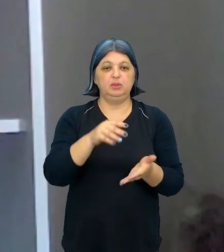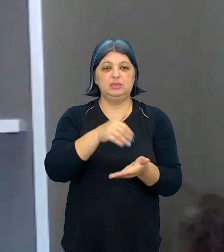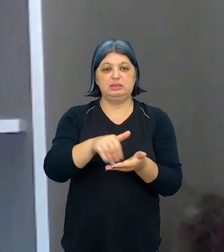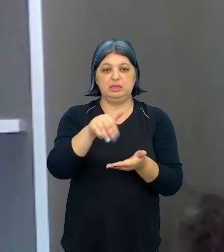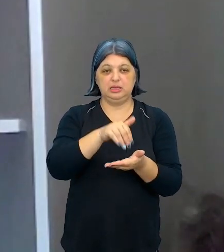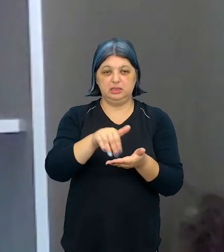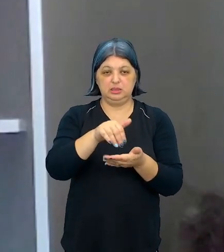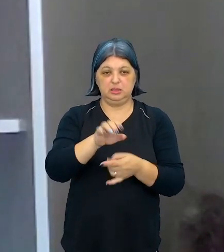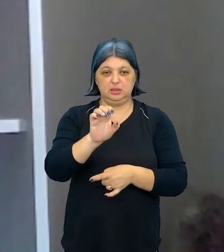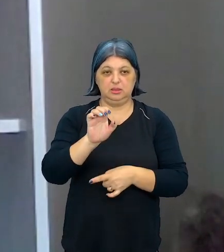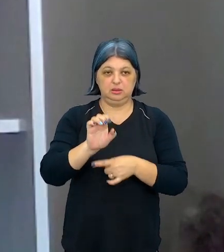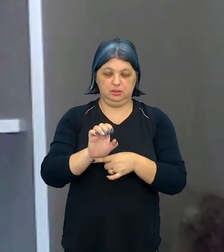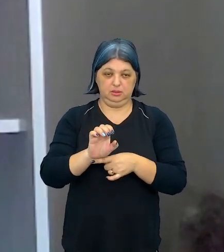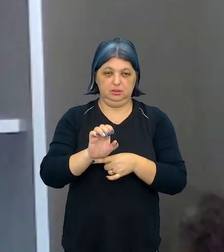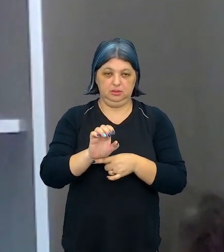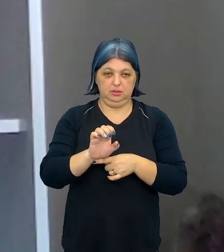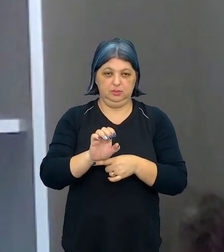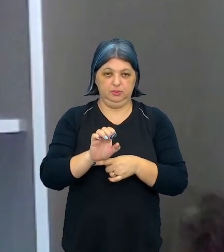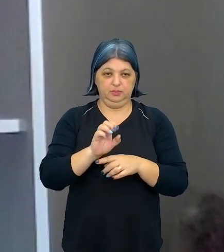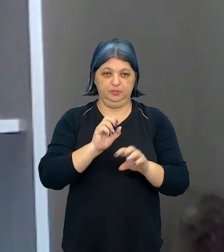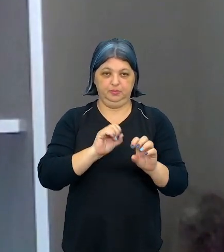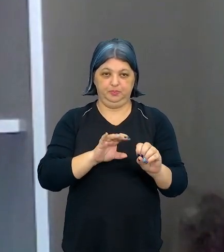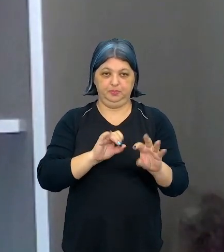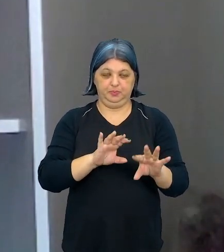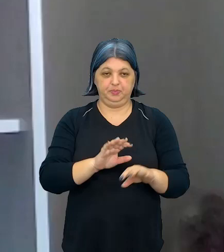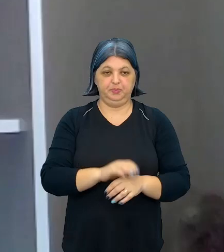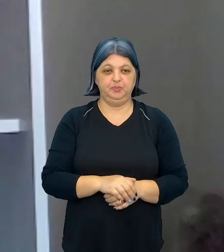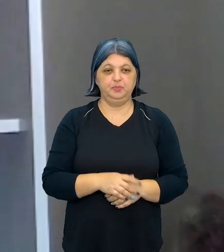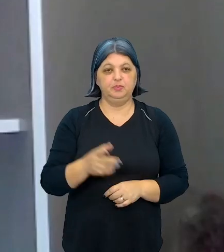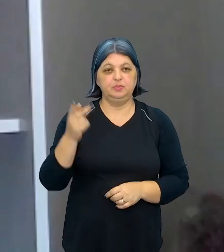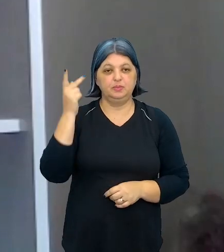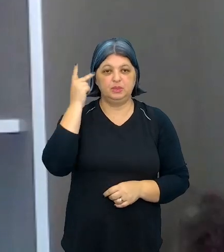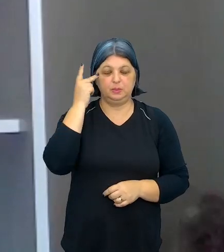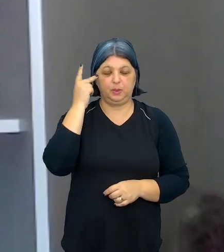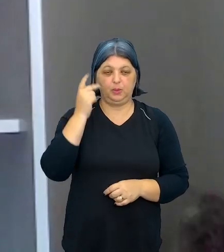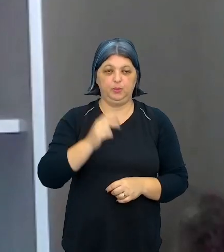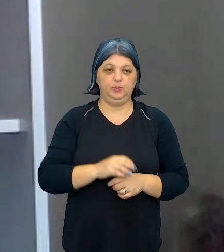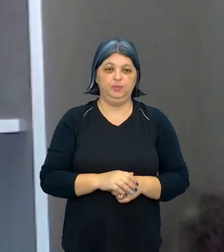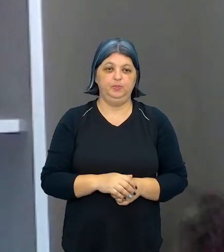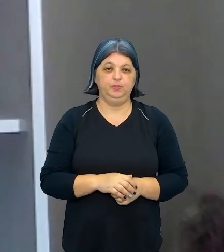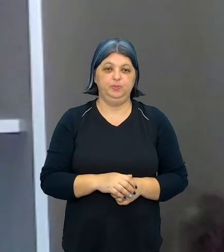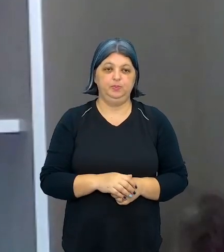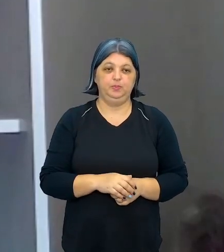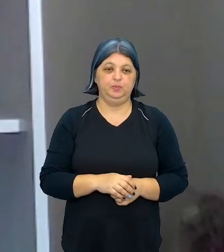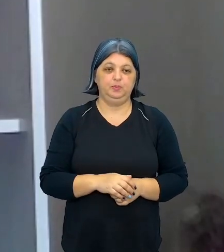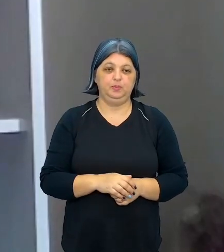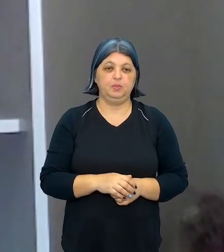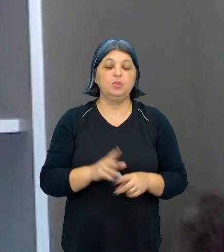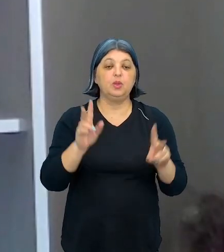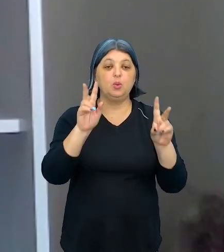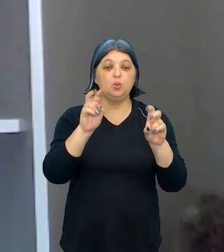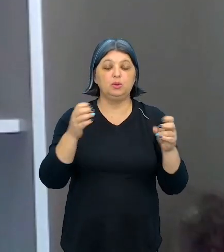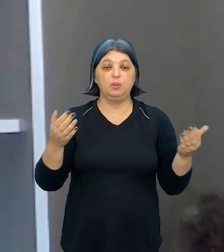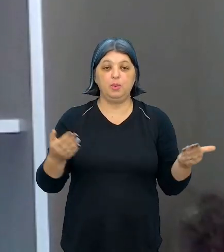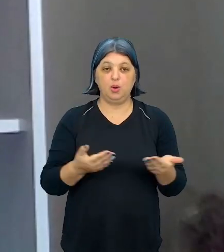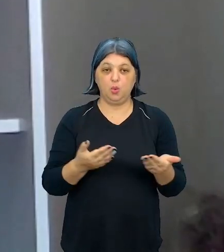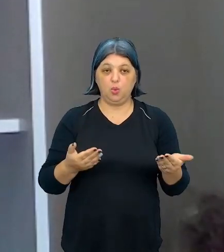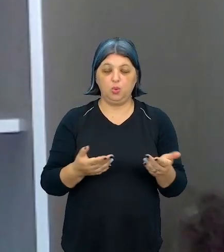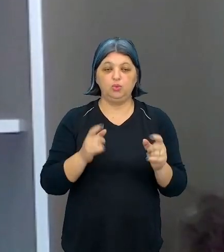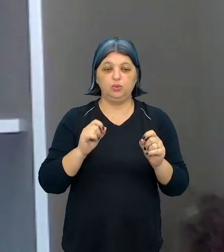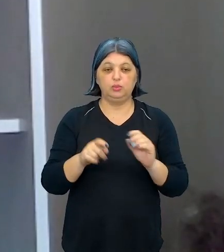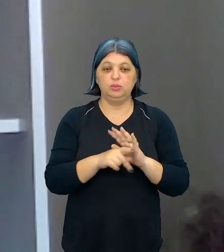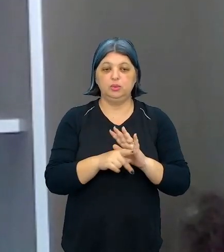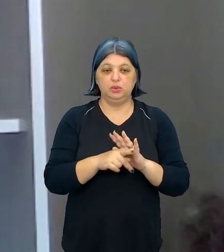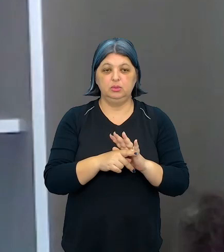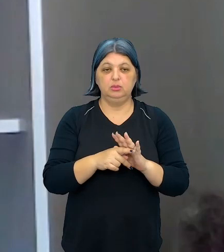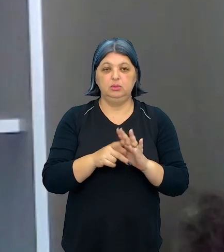Secretaria Estadual da Educação do Estado de São Paulo. Então, o tema de hoje, ele vai ser